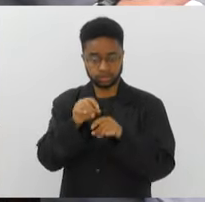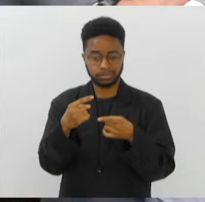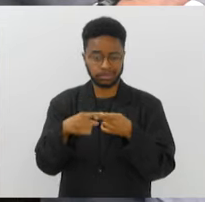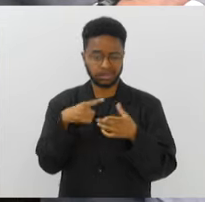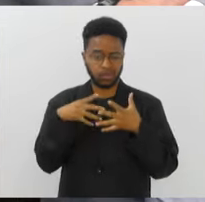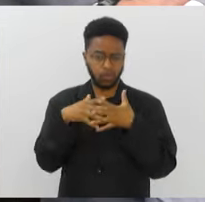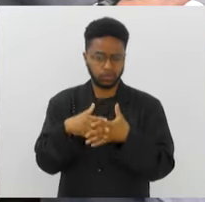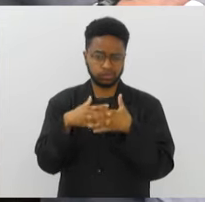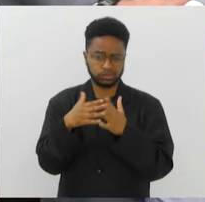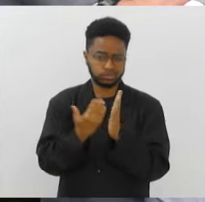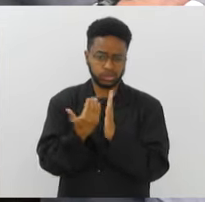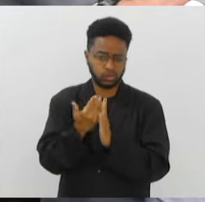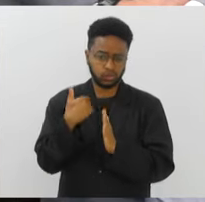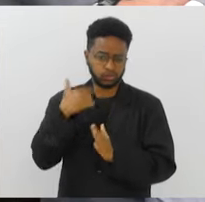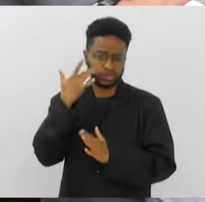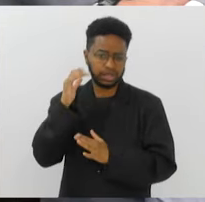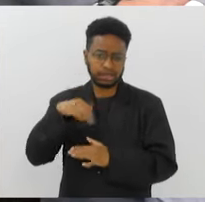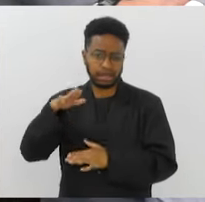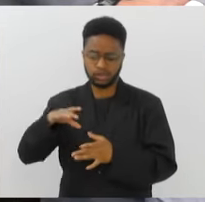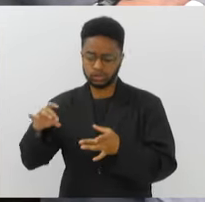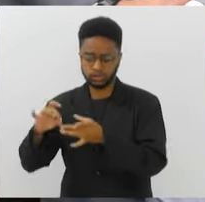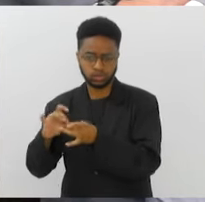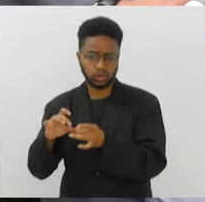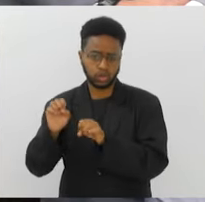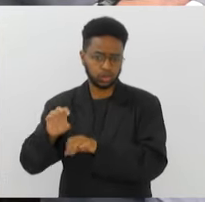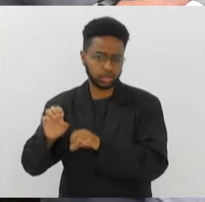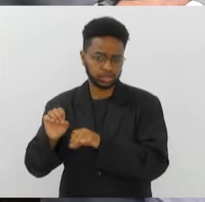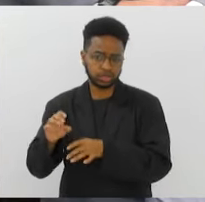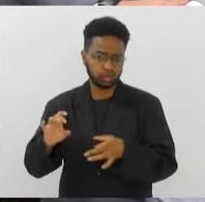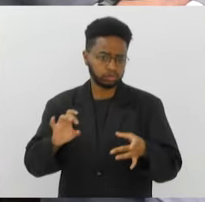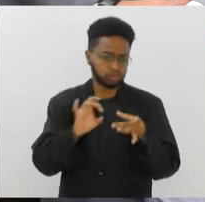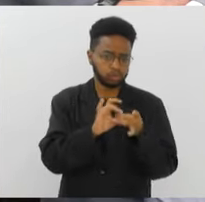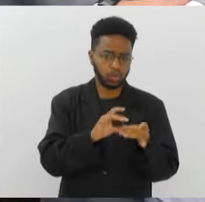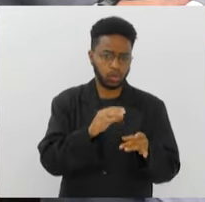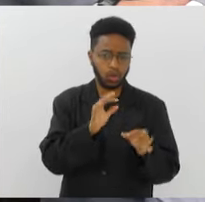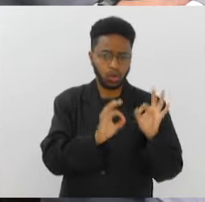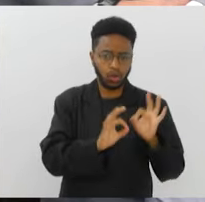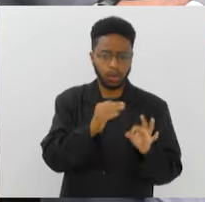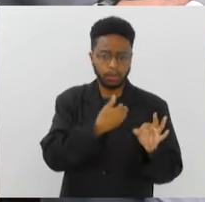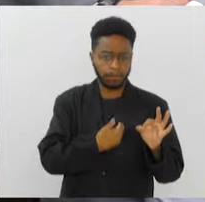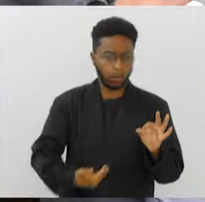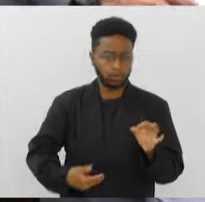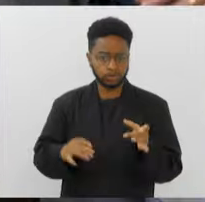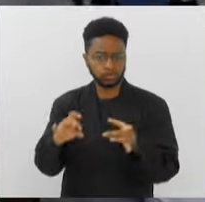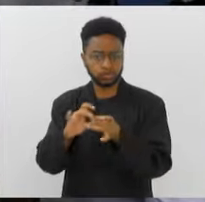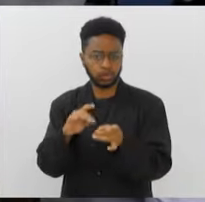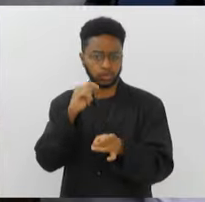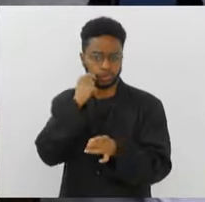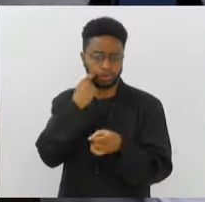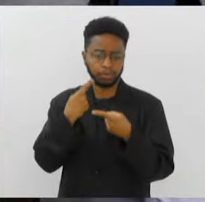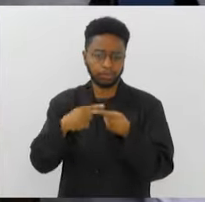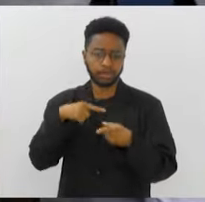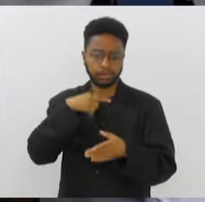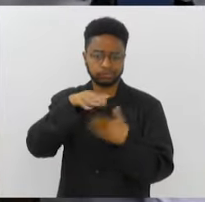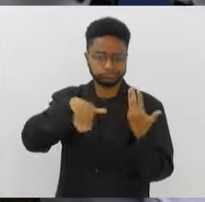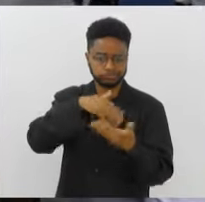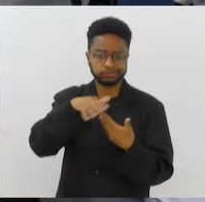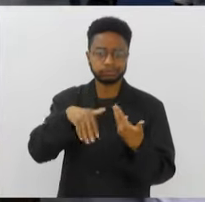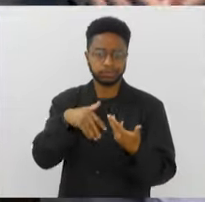confusão danada, não sei quem é de quem, se é da educação, se é da ordem pública, se é do Eduardo Paes, porque eles fazem uma bagunça danada entre eles.